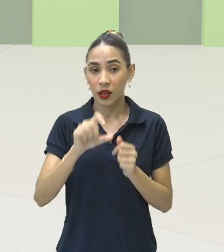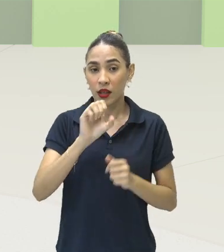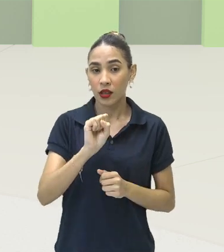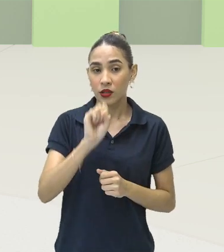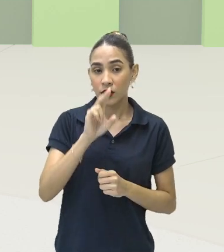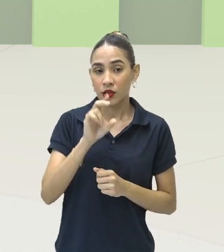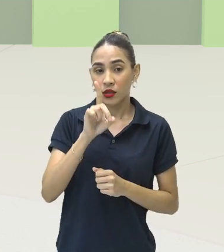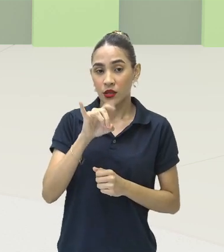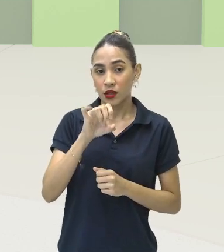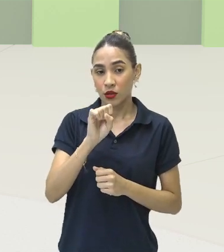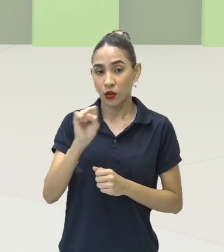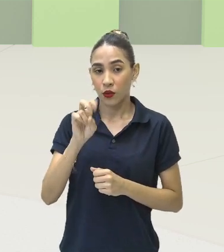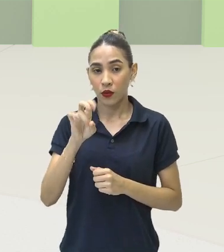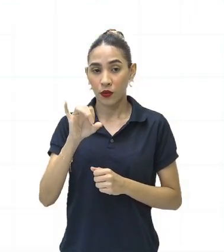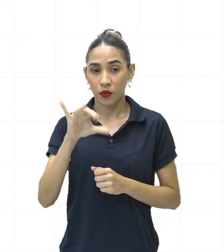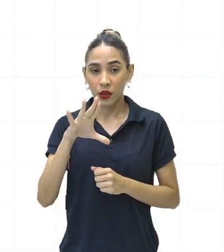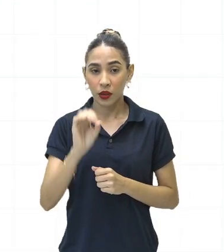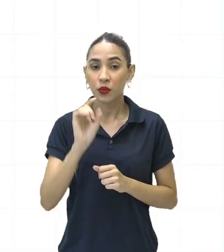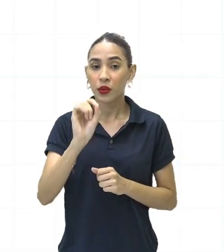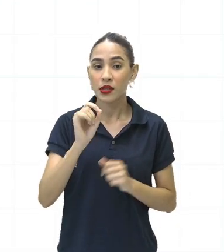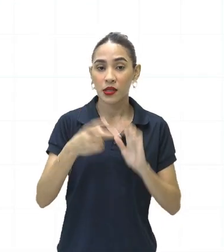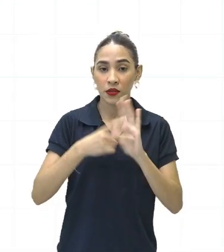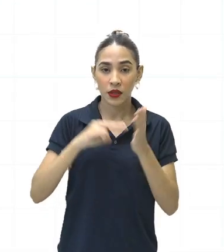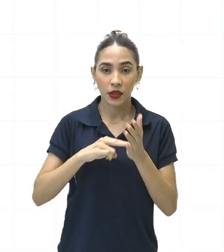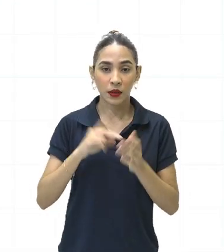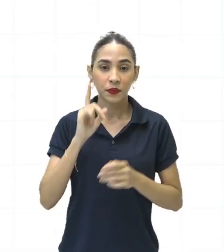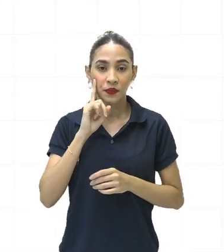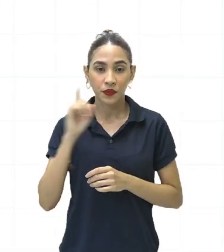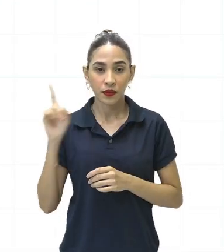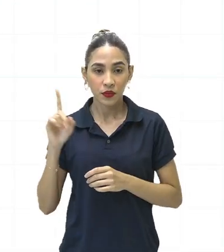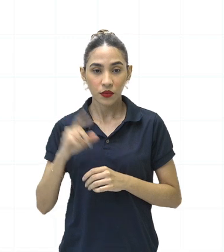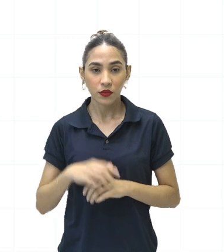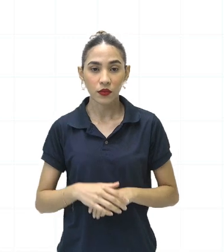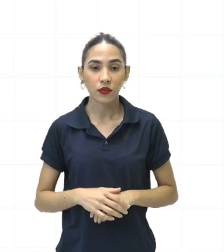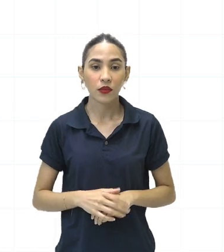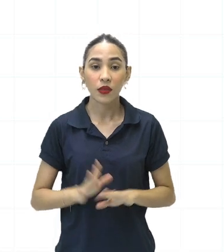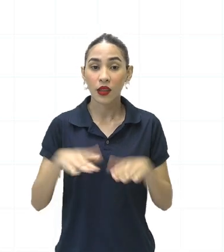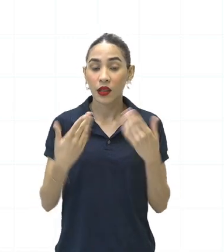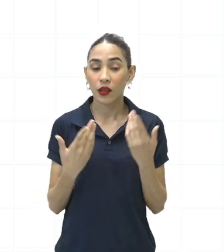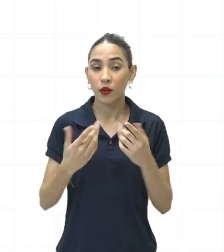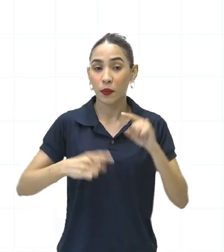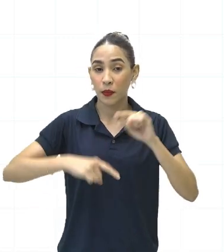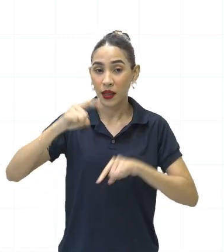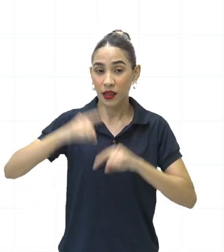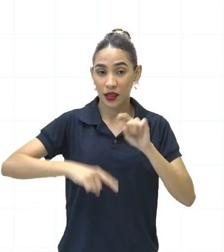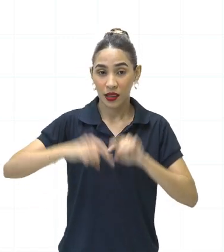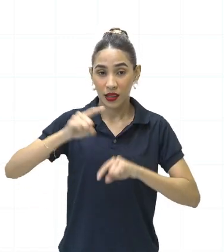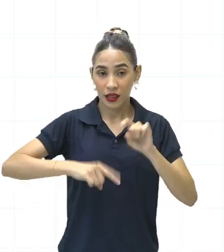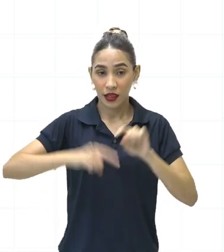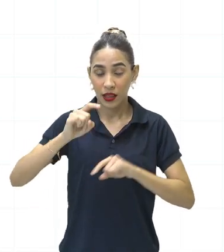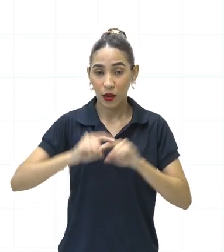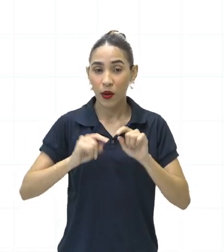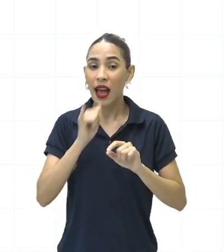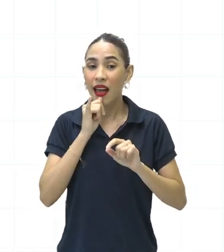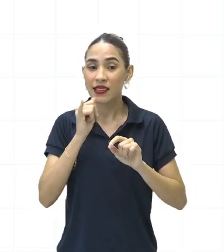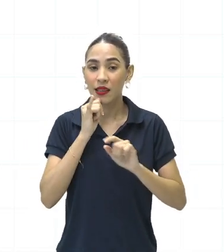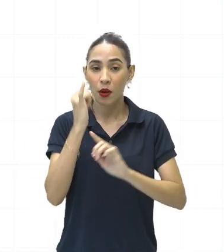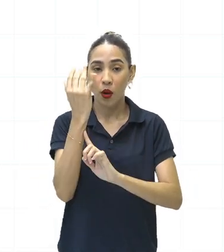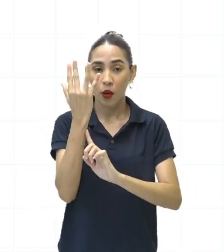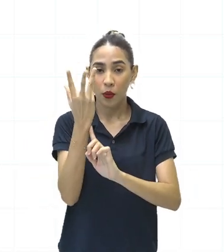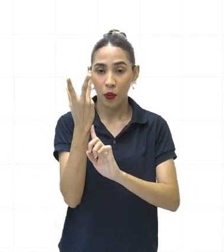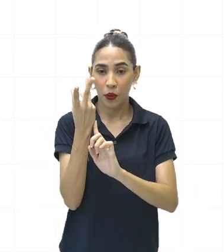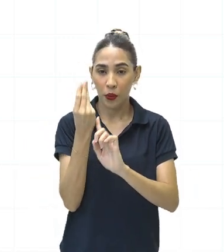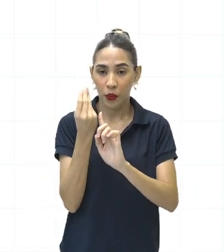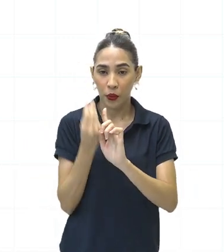sólidos dissolvidos? Vamos ver. Os sólidos dissolvidos, é o material que passa através do filtro. Então,